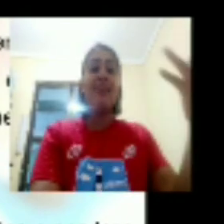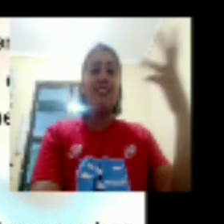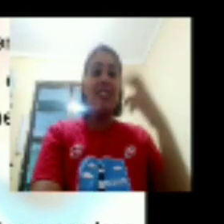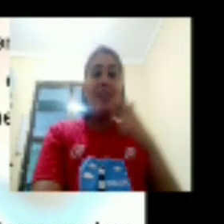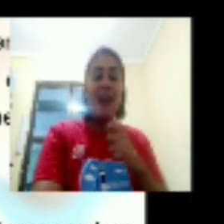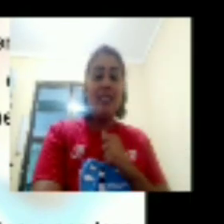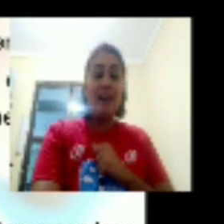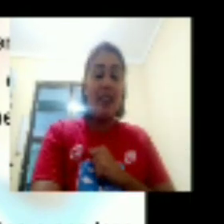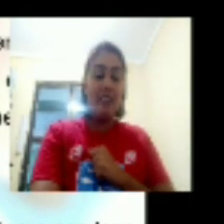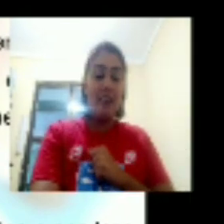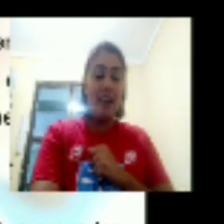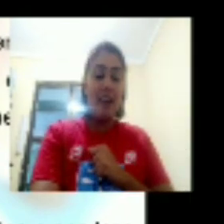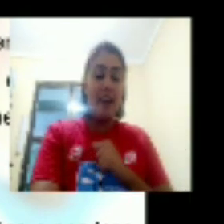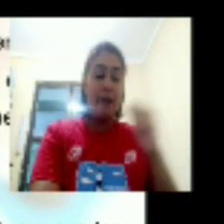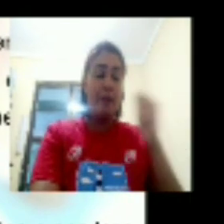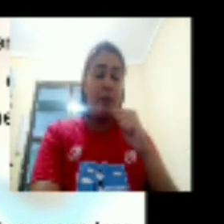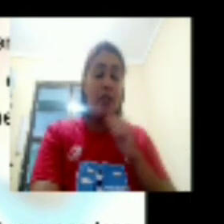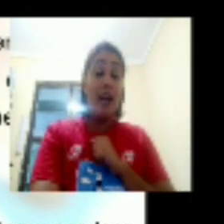paciente